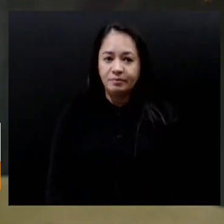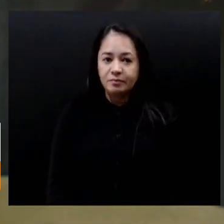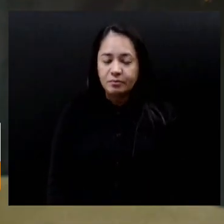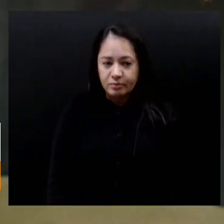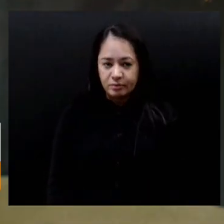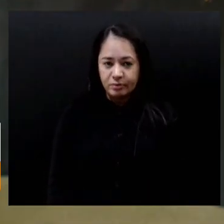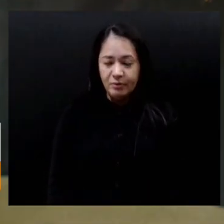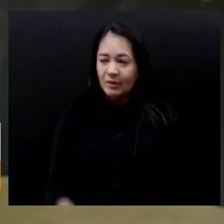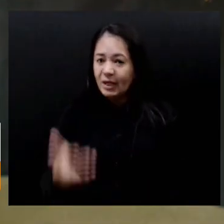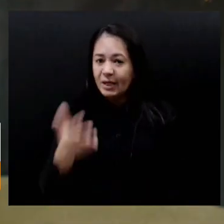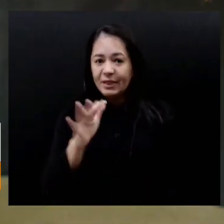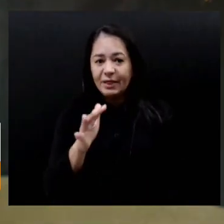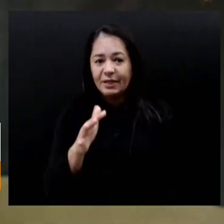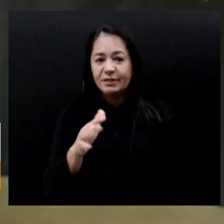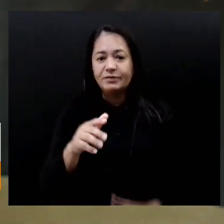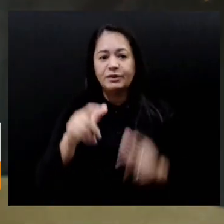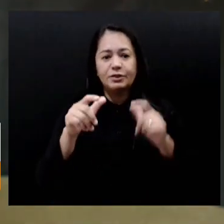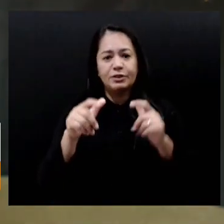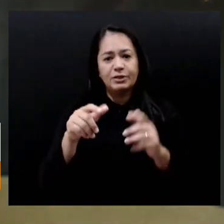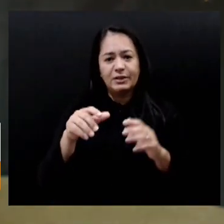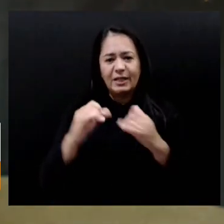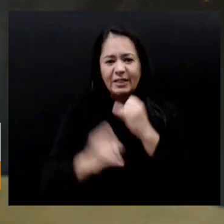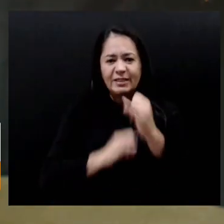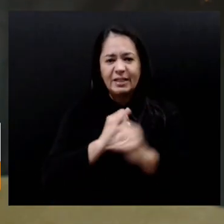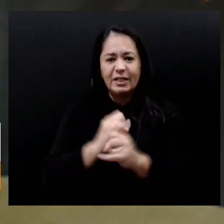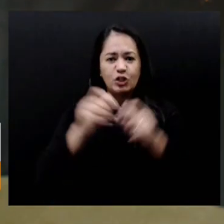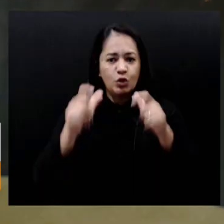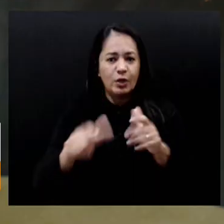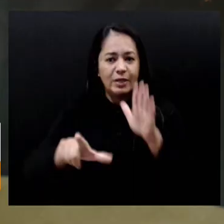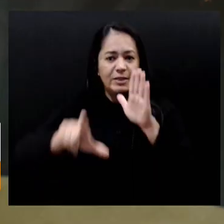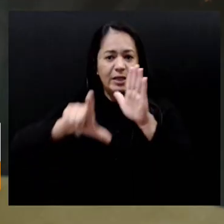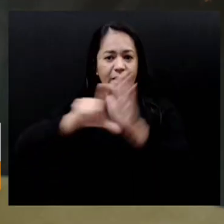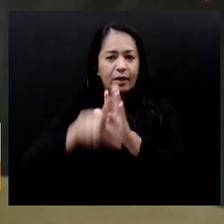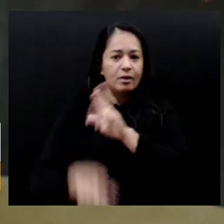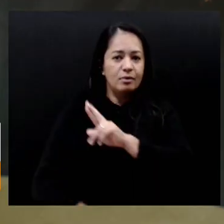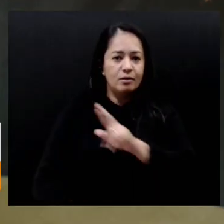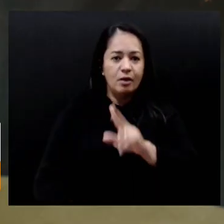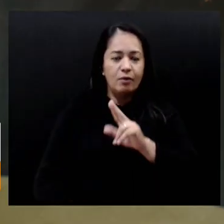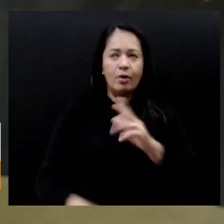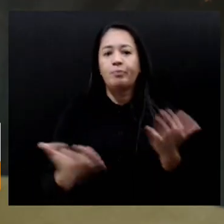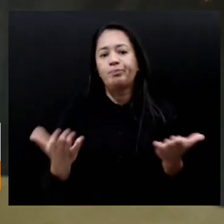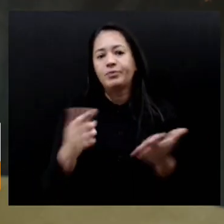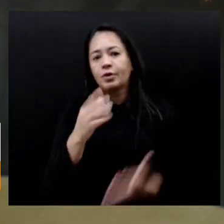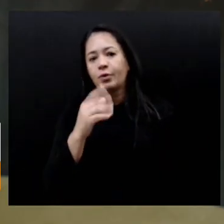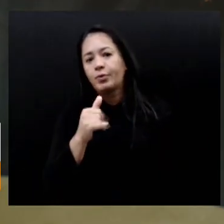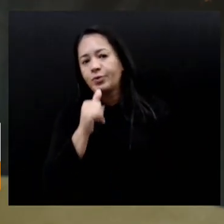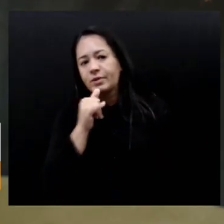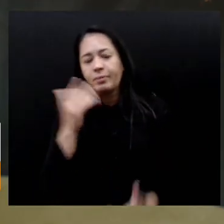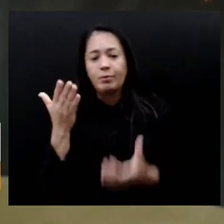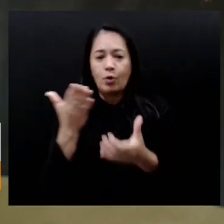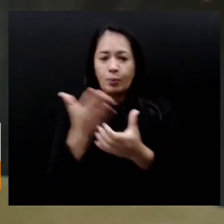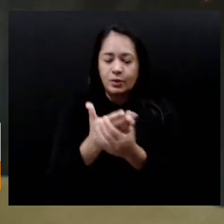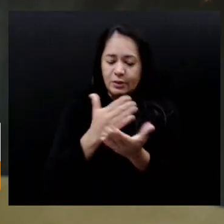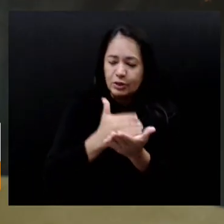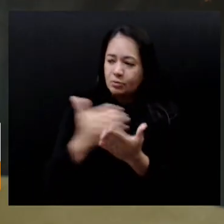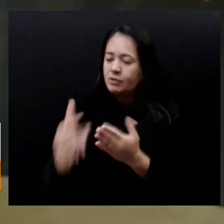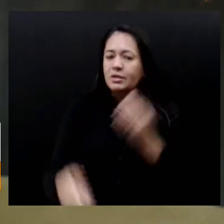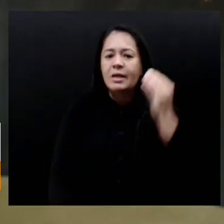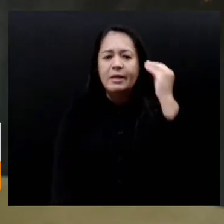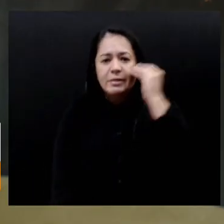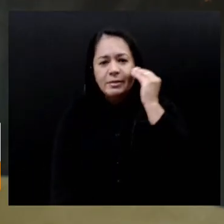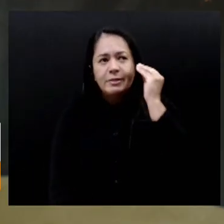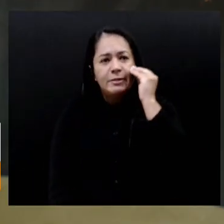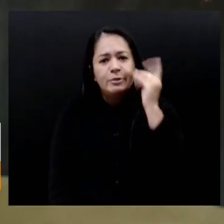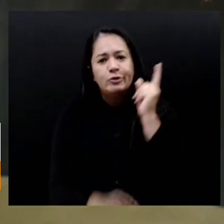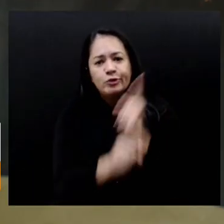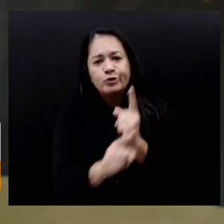sem lei, tem como descobrir quem é. Então vamos lá, começou um processo e vocês estão tentando descobrir quem que é o disseminador